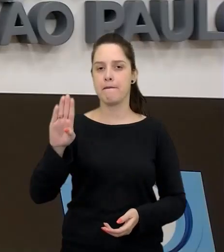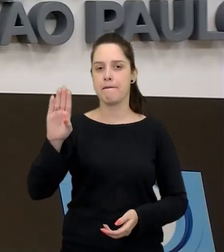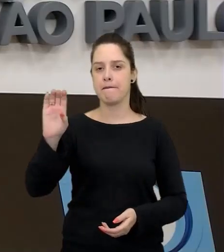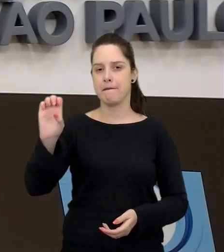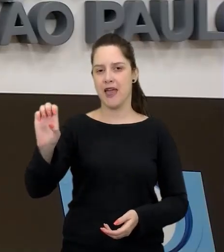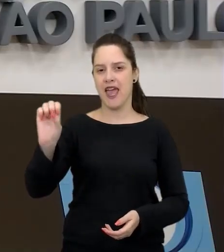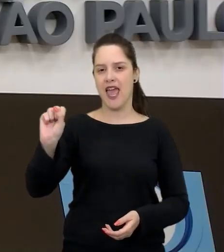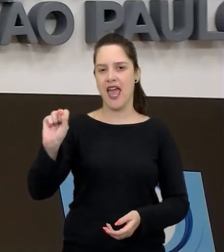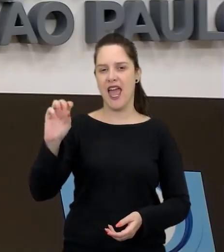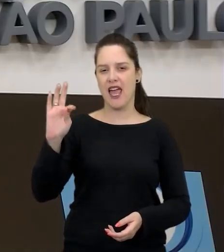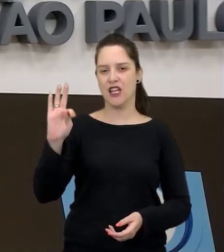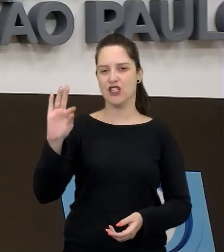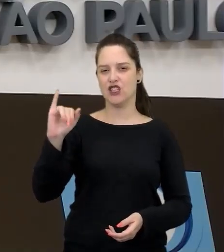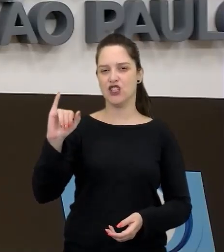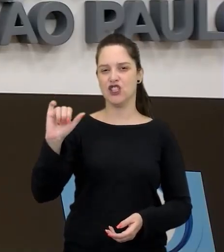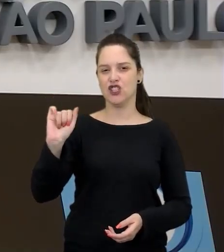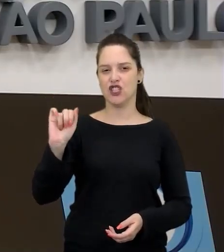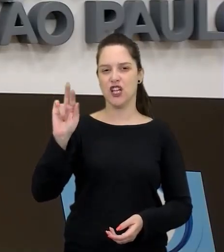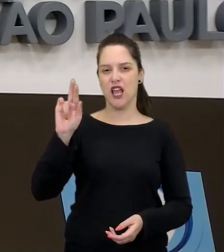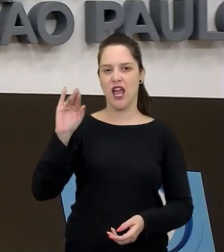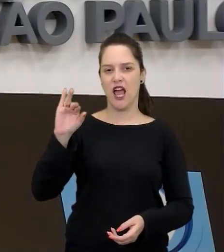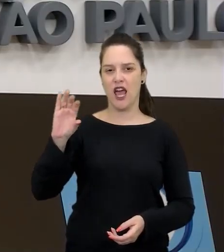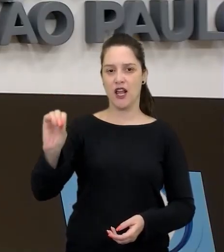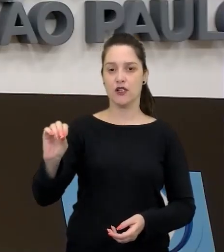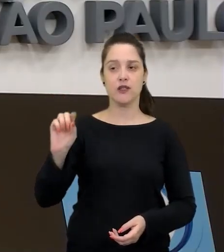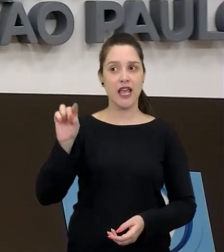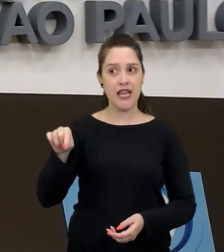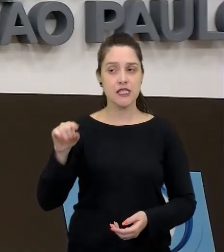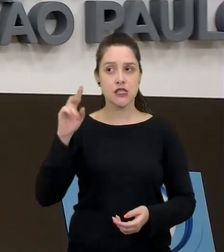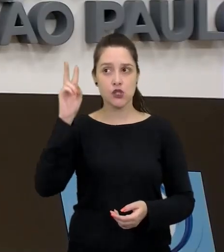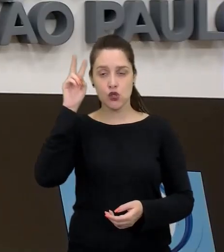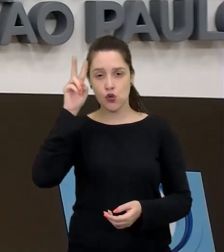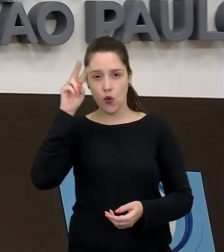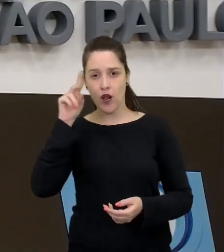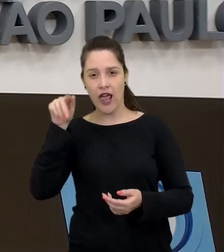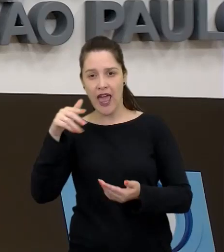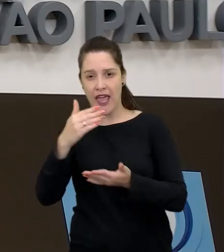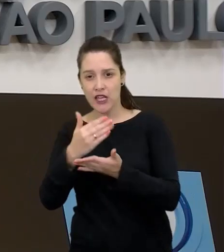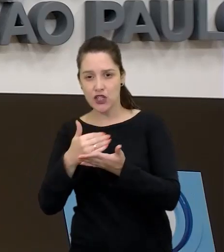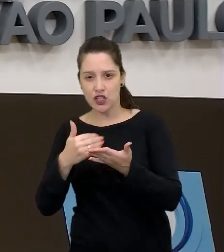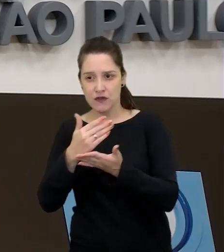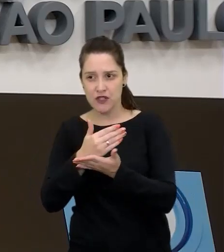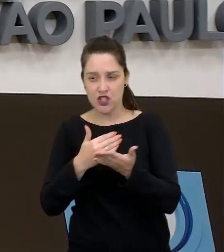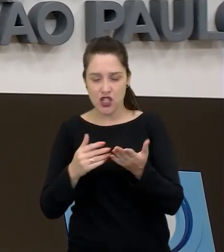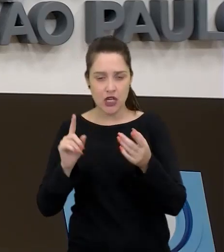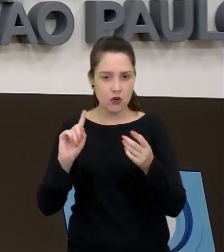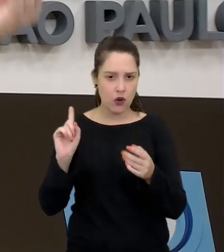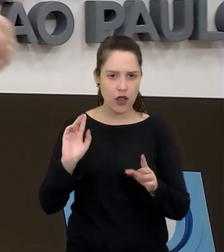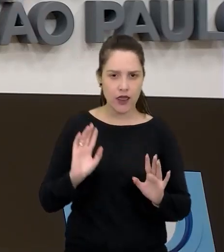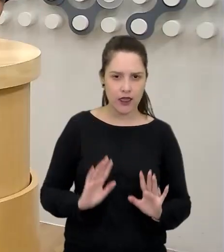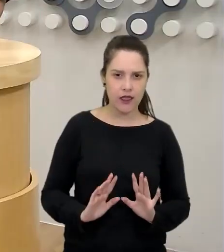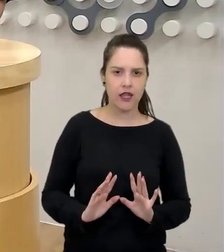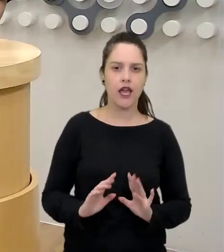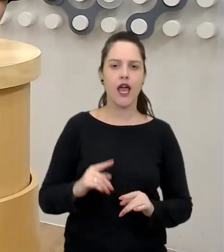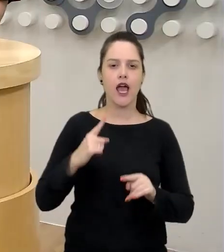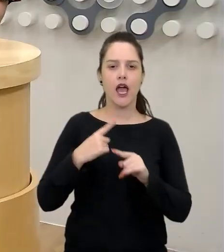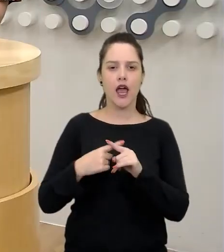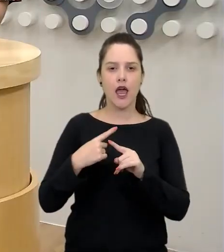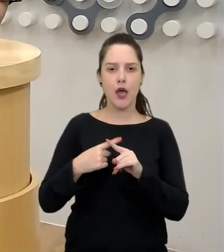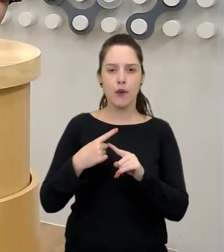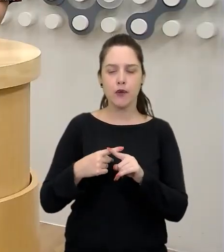E a gente entende que, assim, se esses contos estão divididos dentro dessa categoria bestiário, é porque eles vão trazer